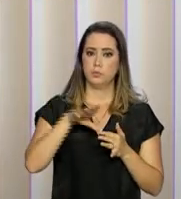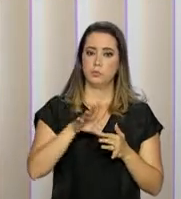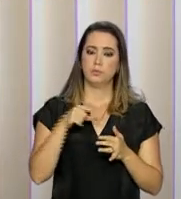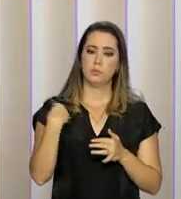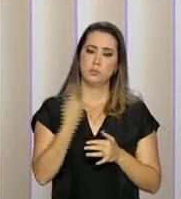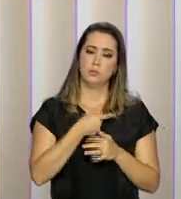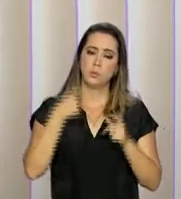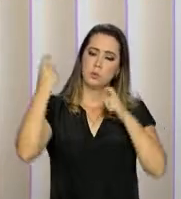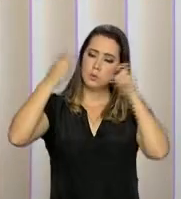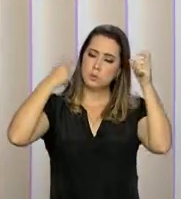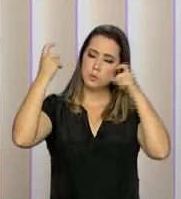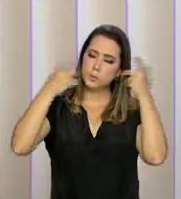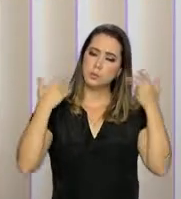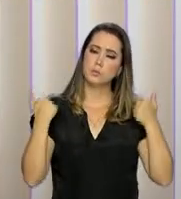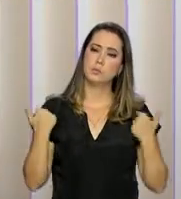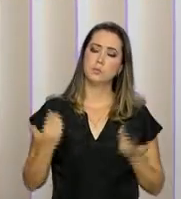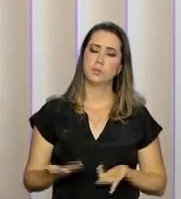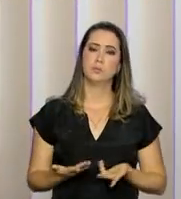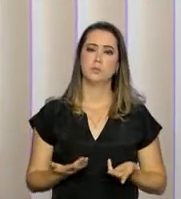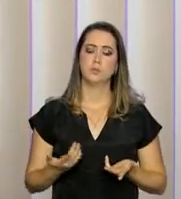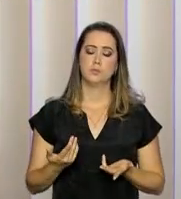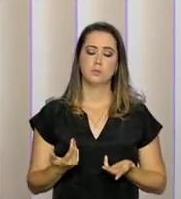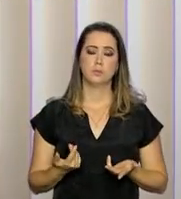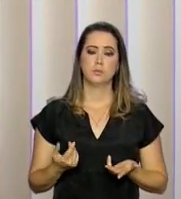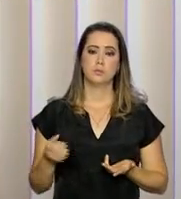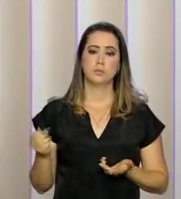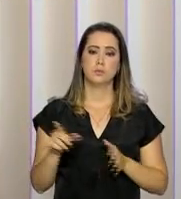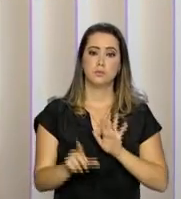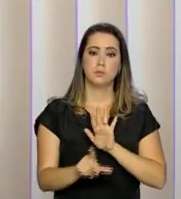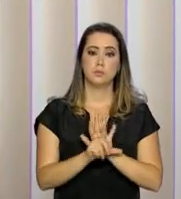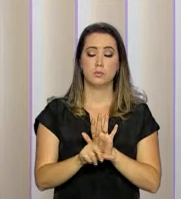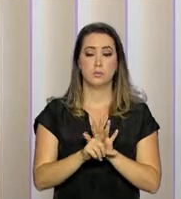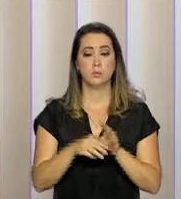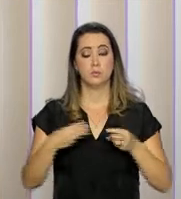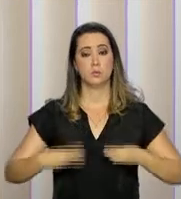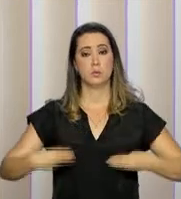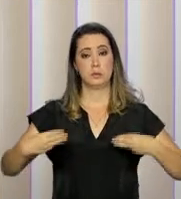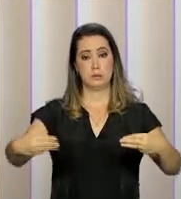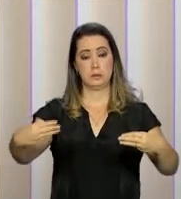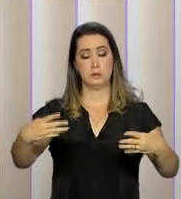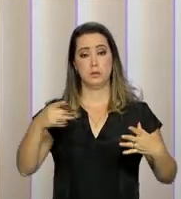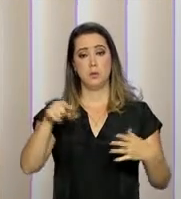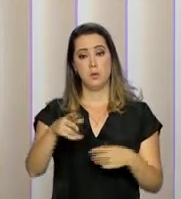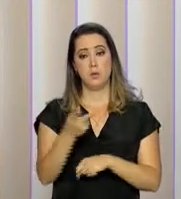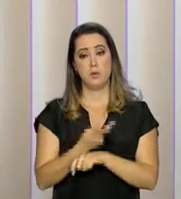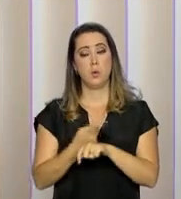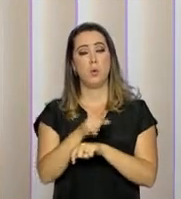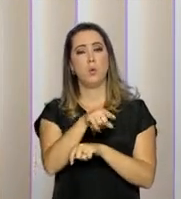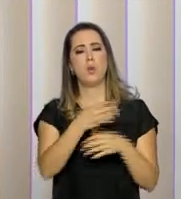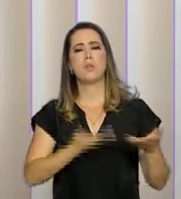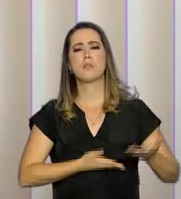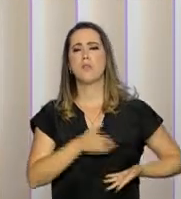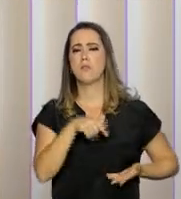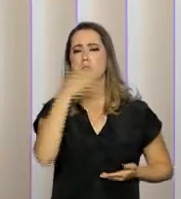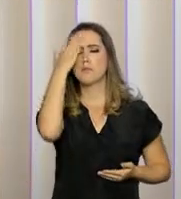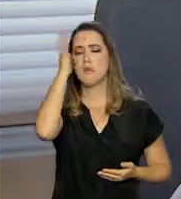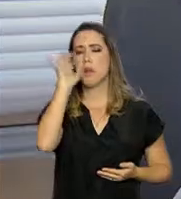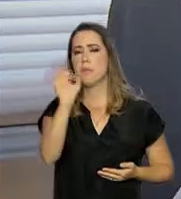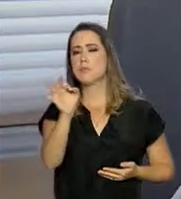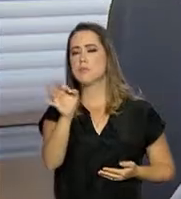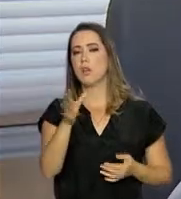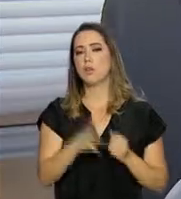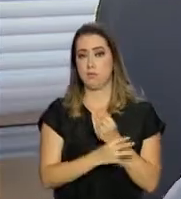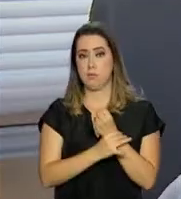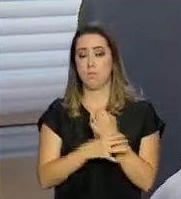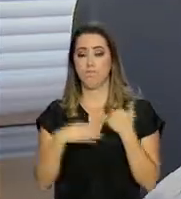a nossa preocupação e daí nessa loeci do ministério para que o as pessoas que buscam o serviço também a segurança